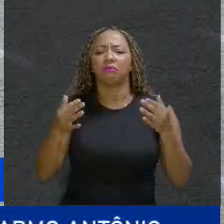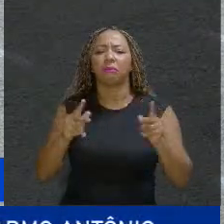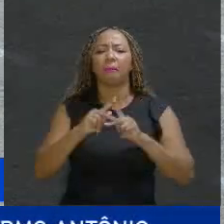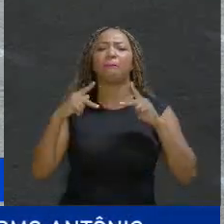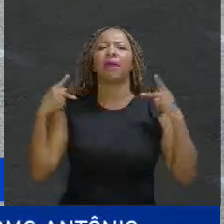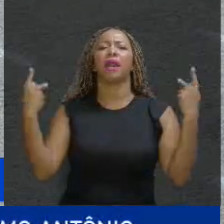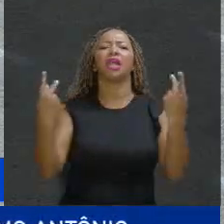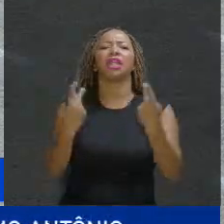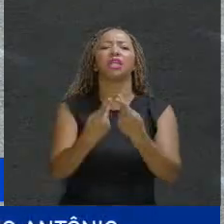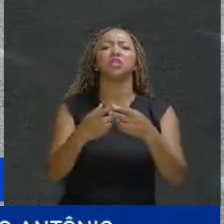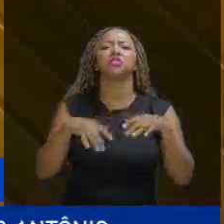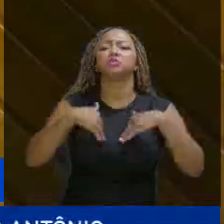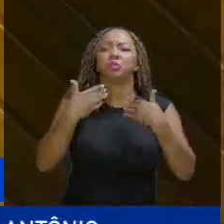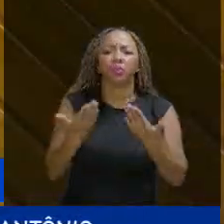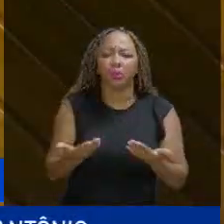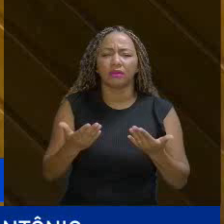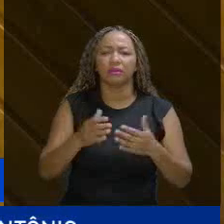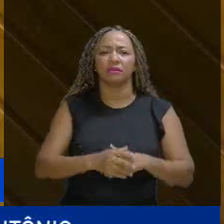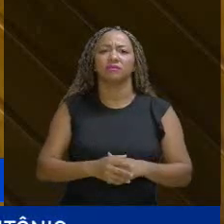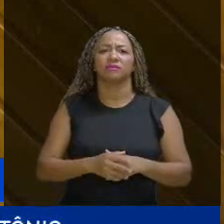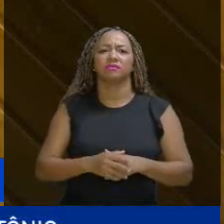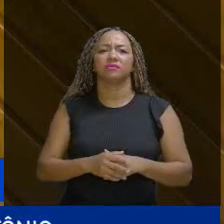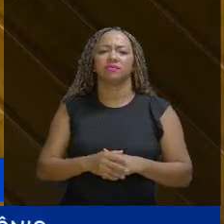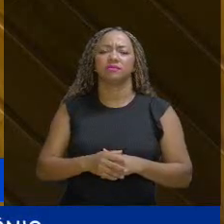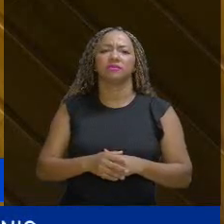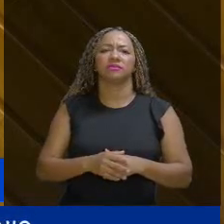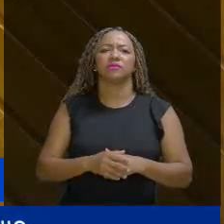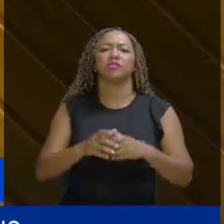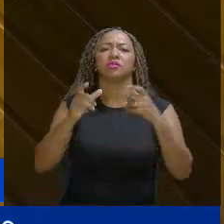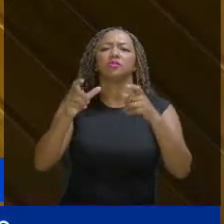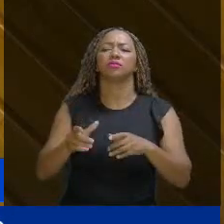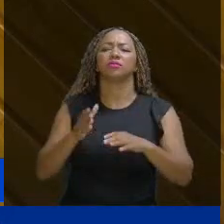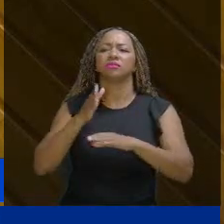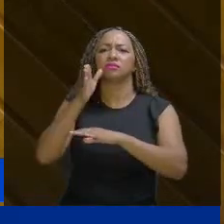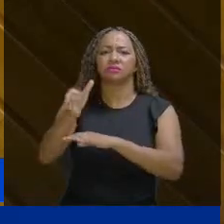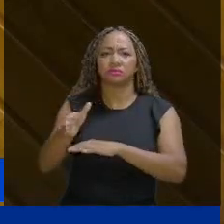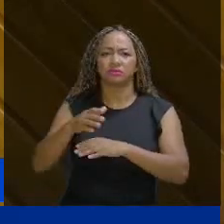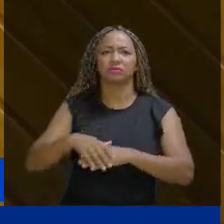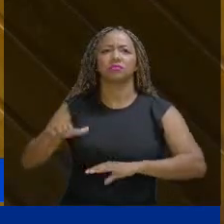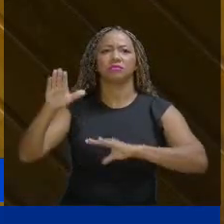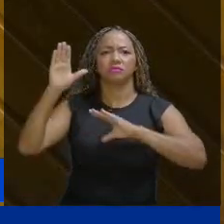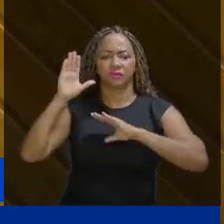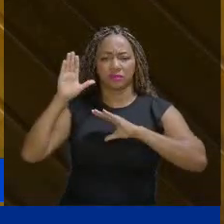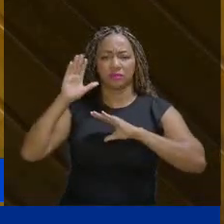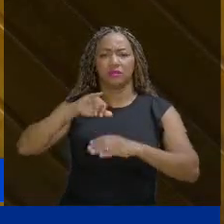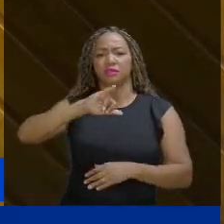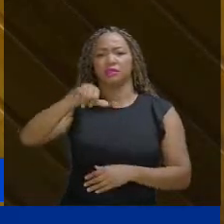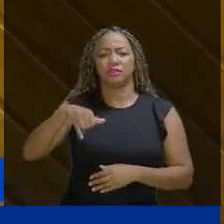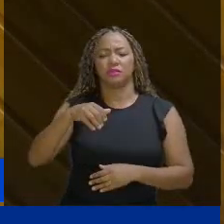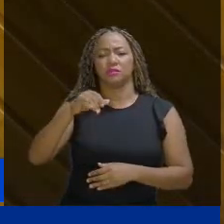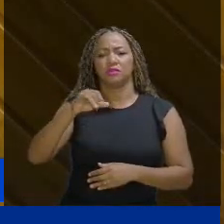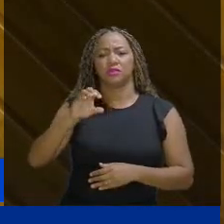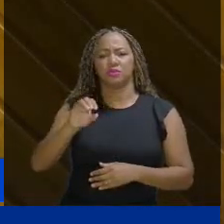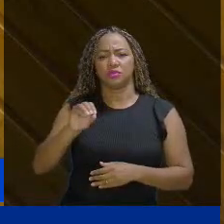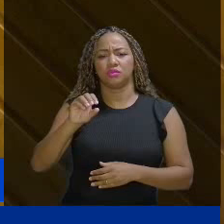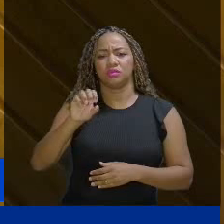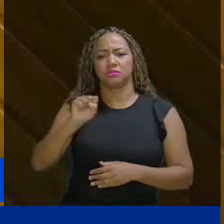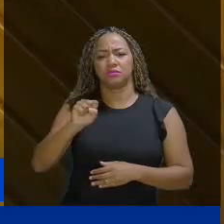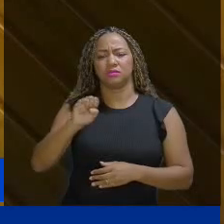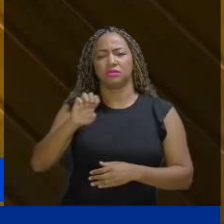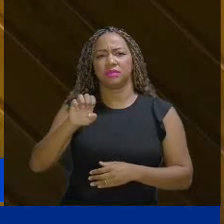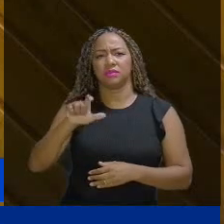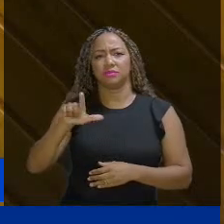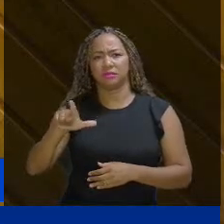relação dele? O comitê onde ocorreu a busca e apreensão é do então candidato José Alcolumbre, José Samuel